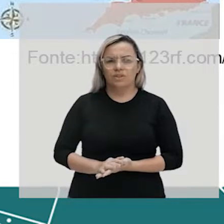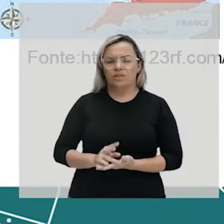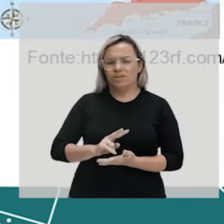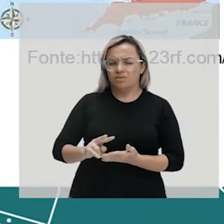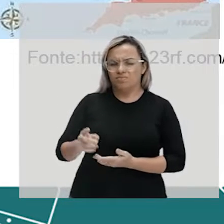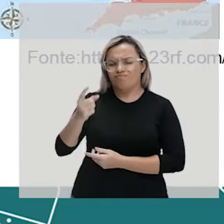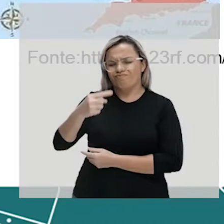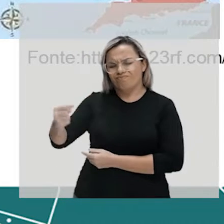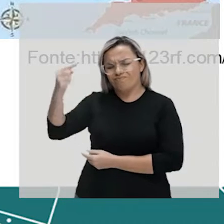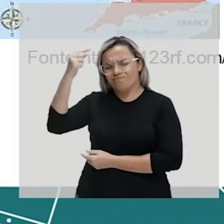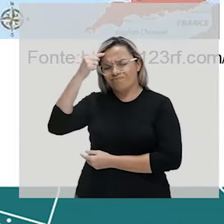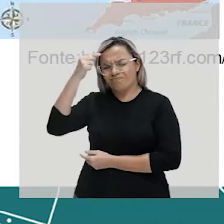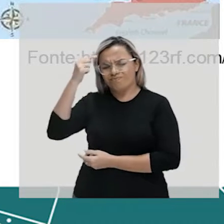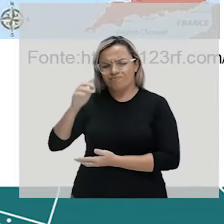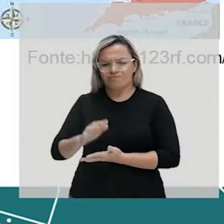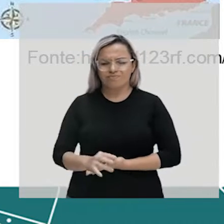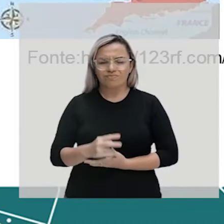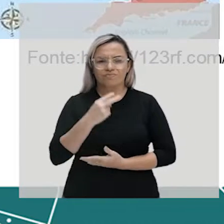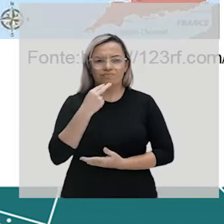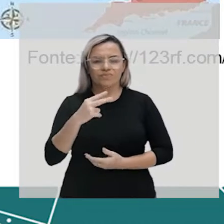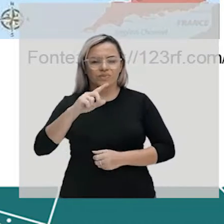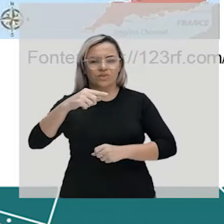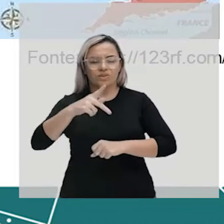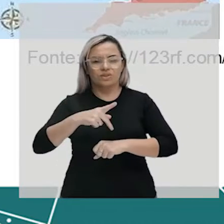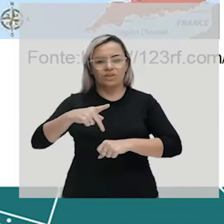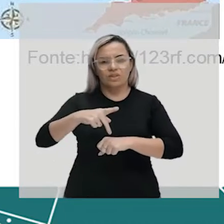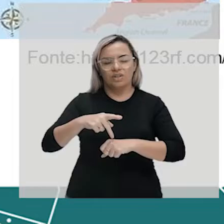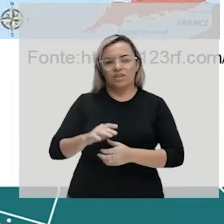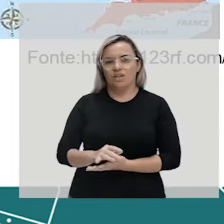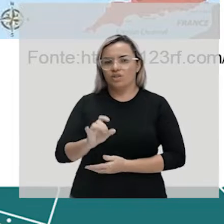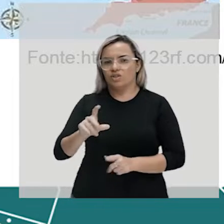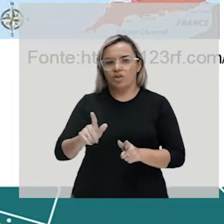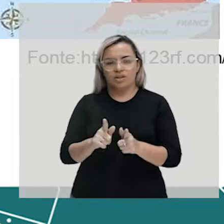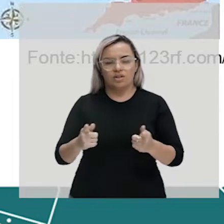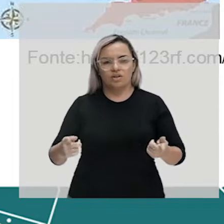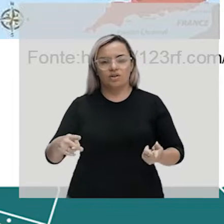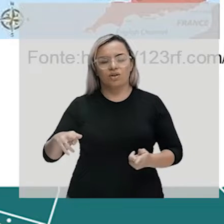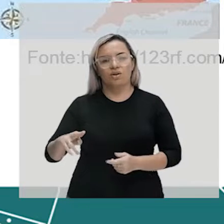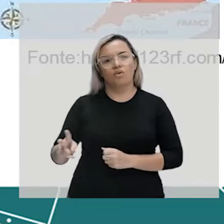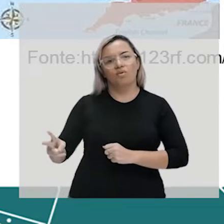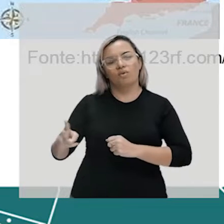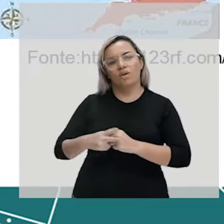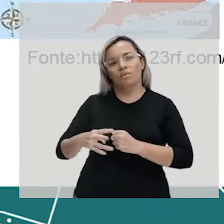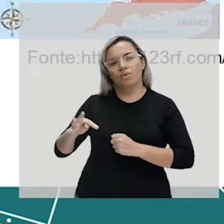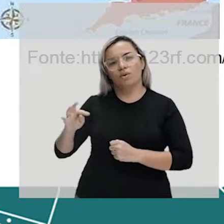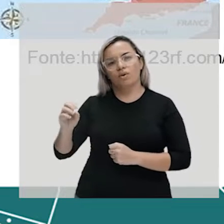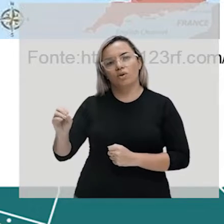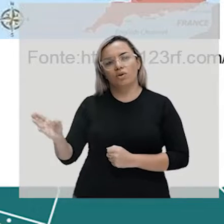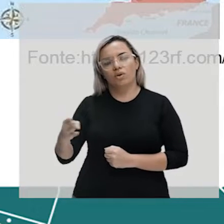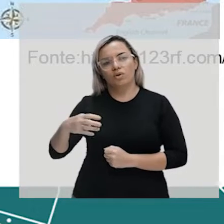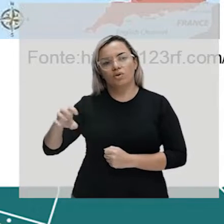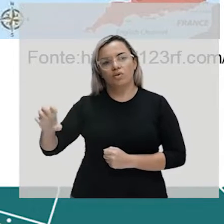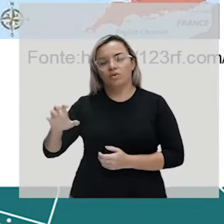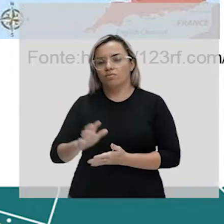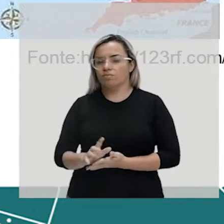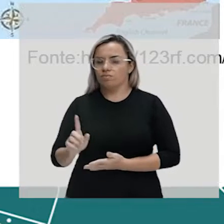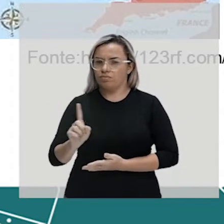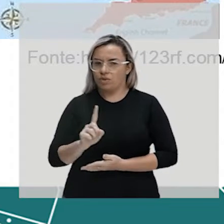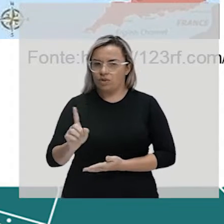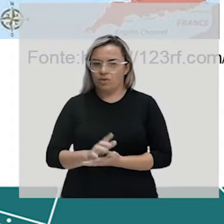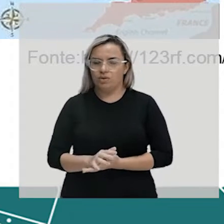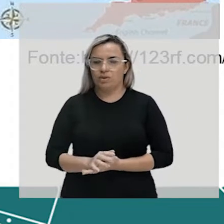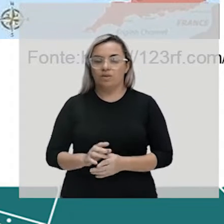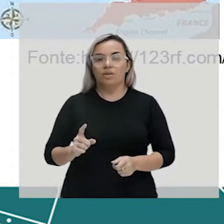língua estrangeira é só gramática é o verbo to be mas não a língua ela é uma manifestação cultural ela faz